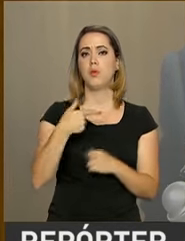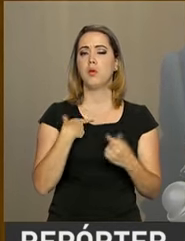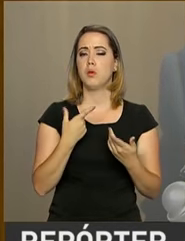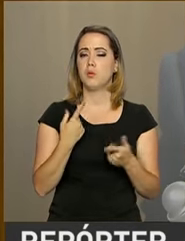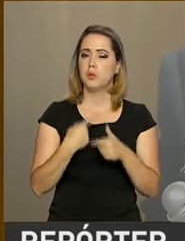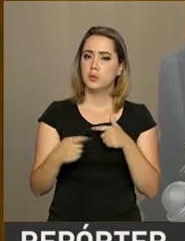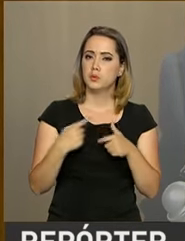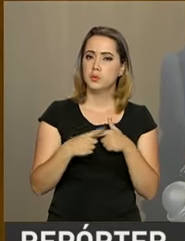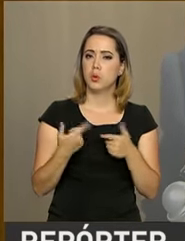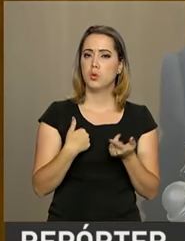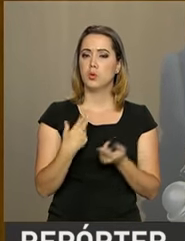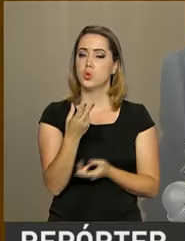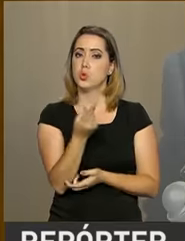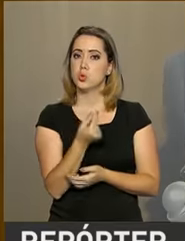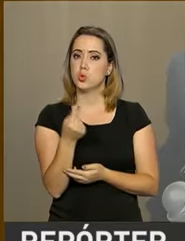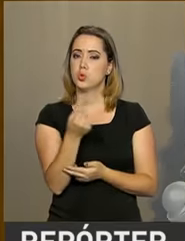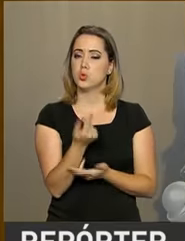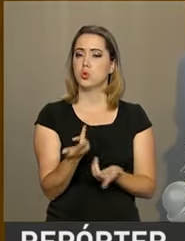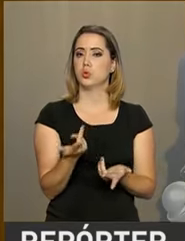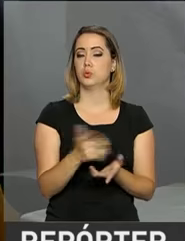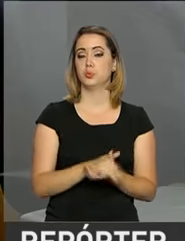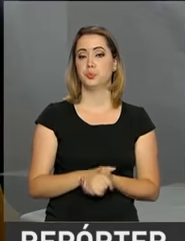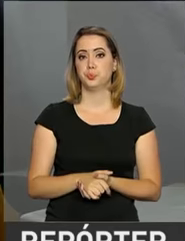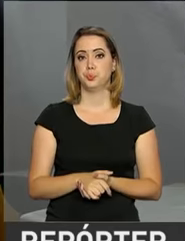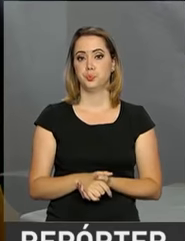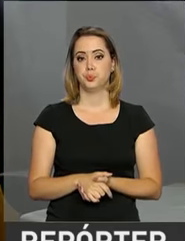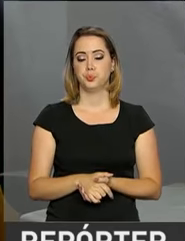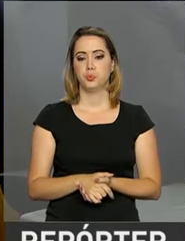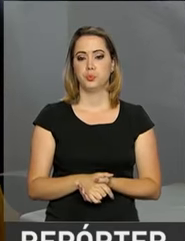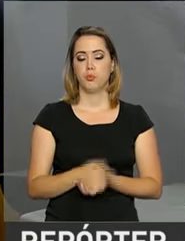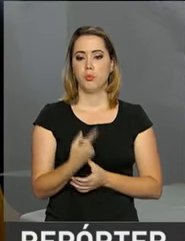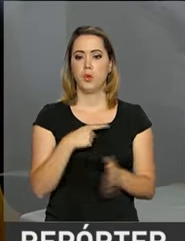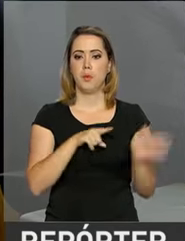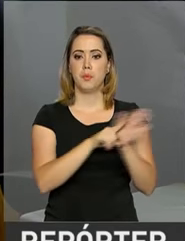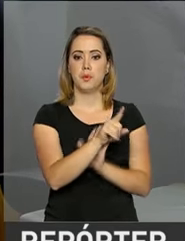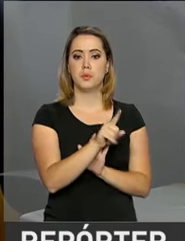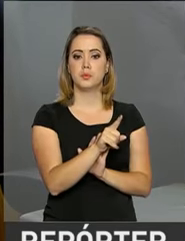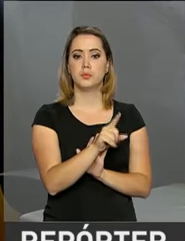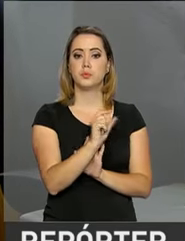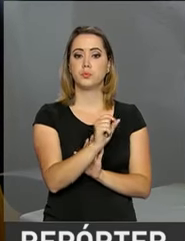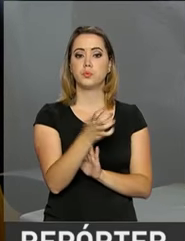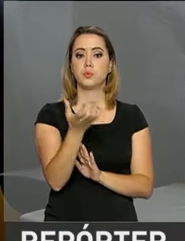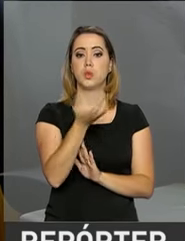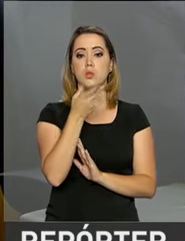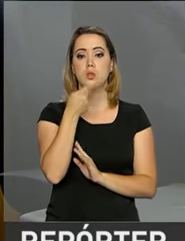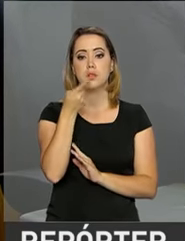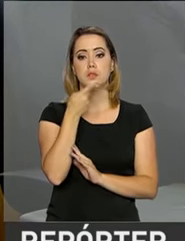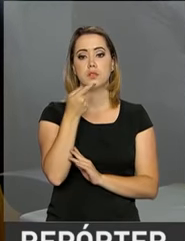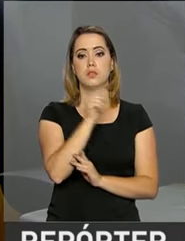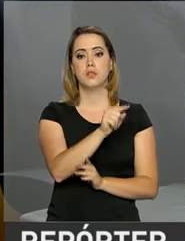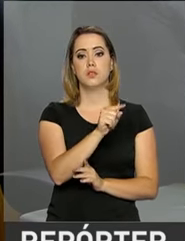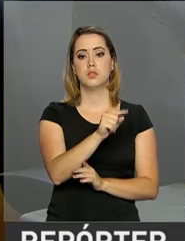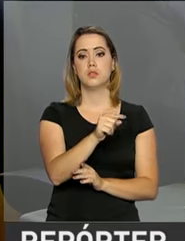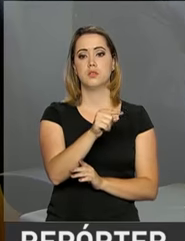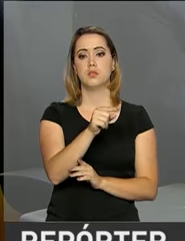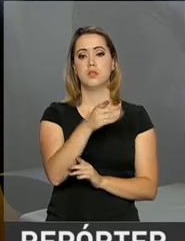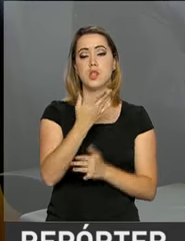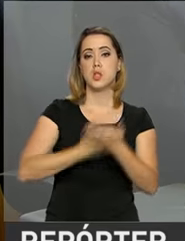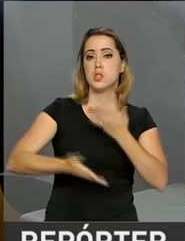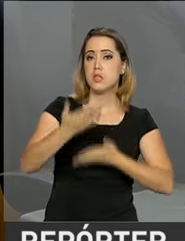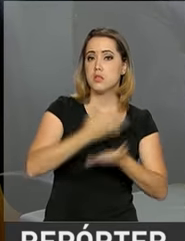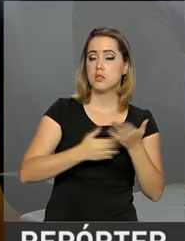situação de capital de giro aproveitando também a sua presença aqui Presidente gostaria que o senhor falasse sobre o mutirão da